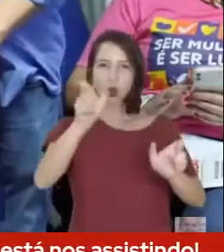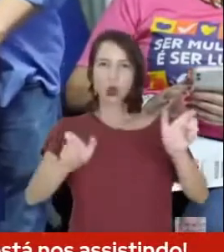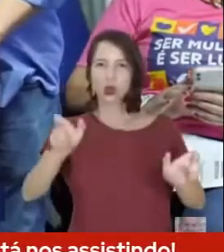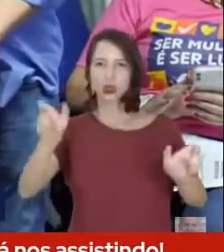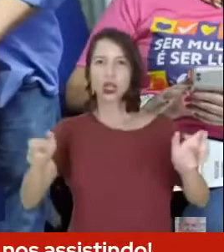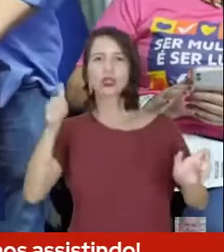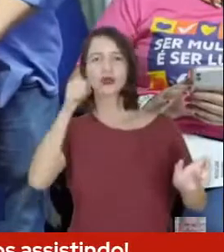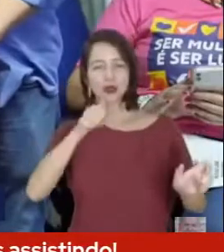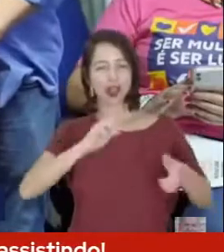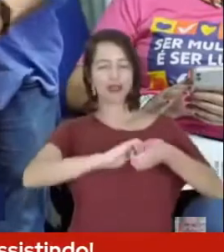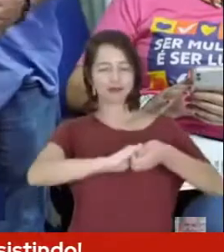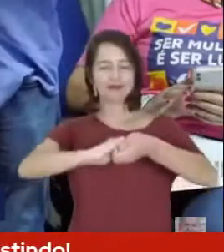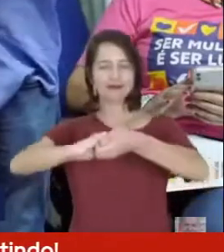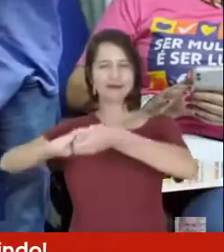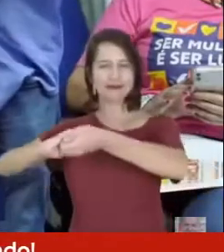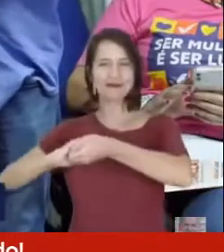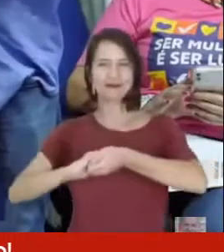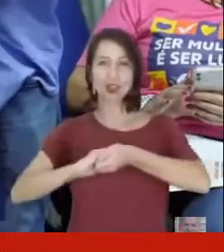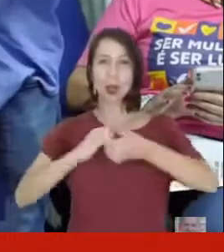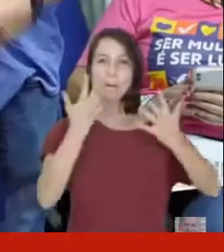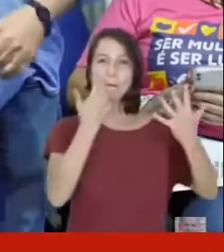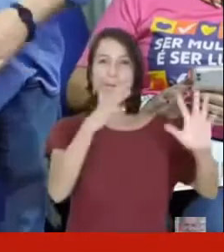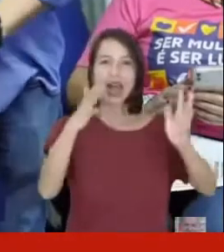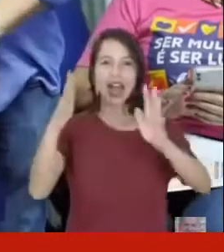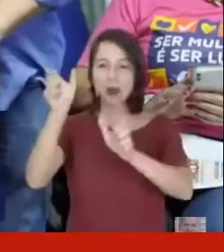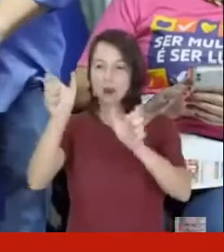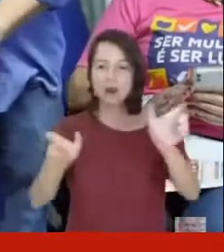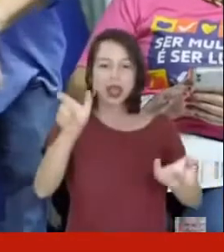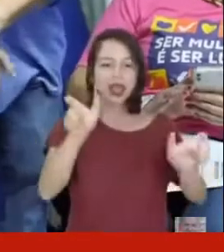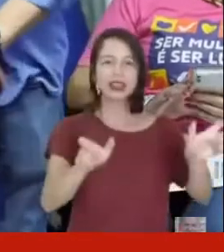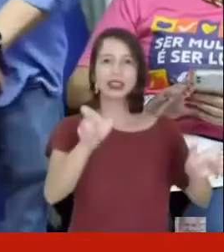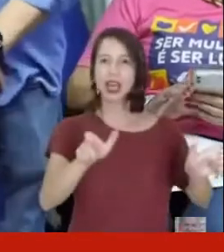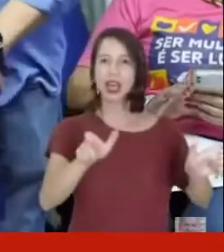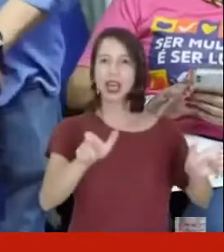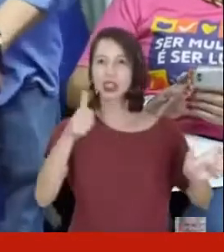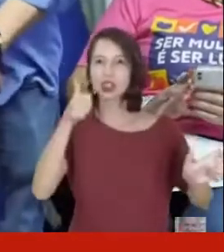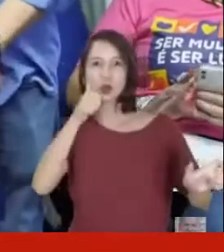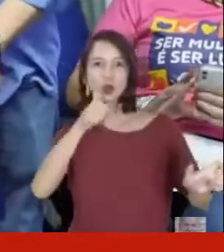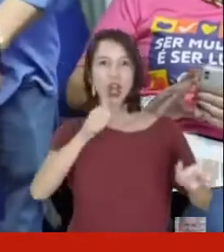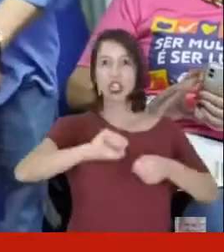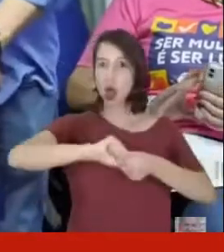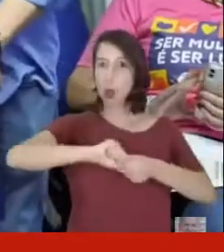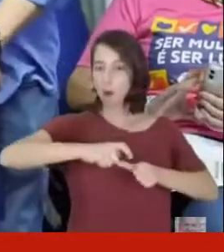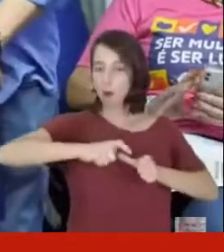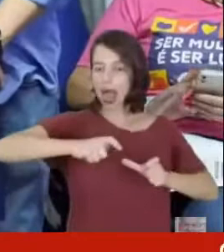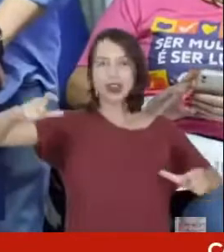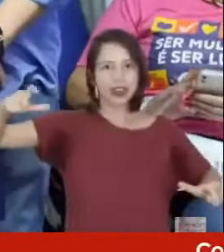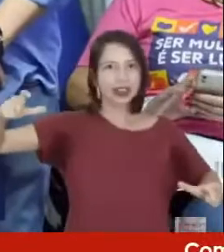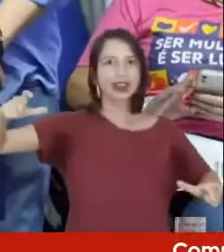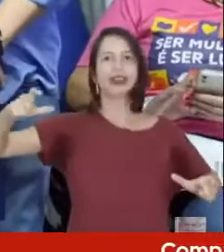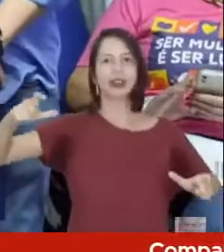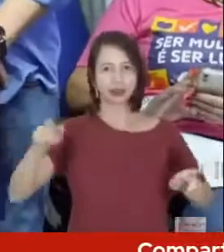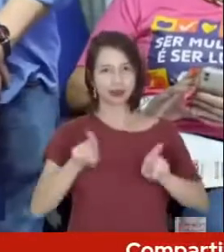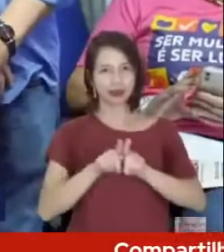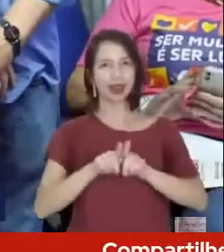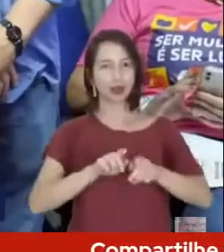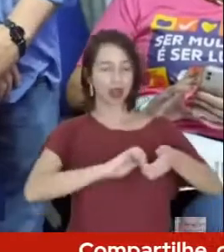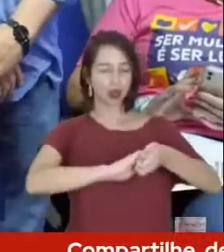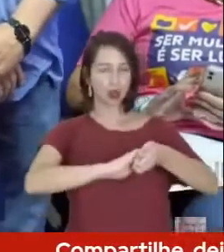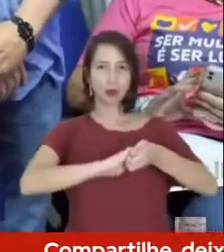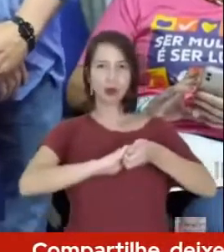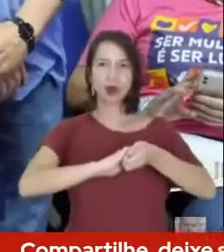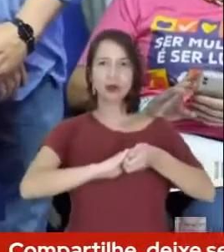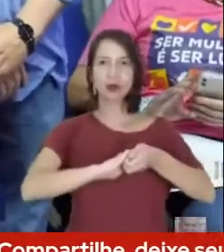O nosso companheiro, governador de São Paulo, vice-presidente da República, o nosso amigo Geraldo Alckmin, o